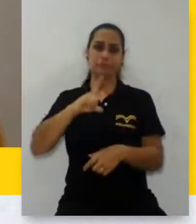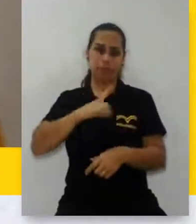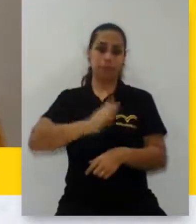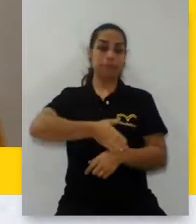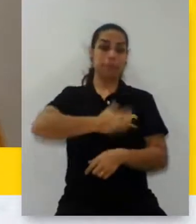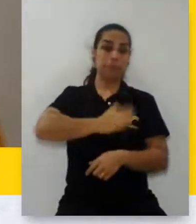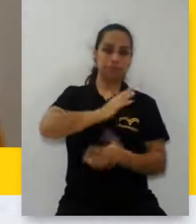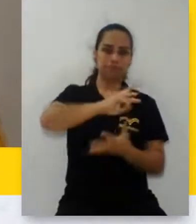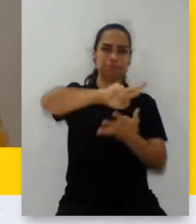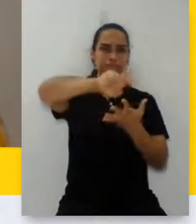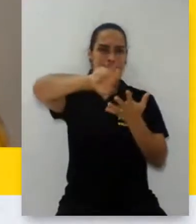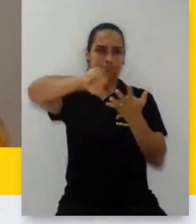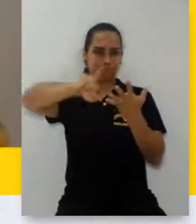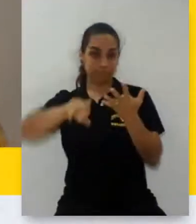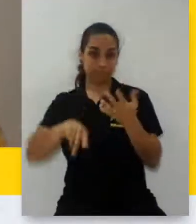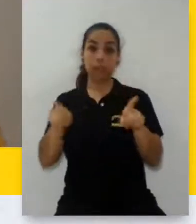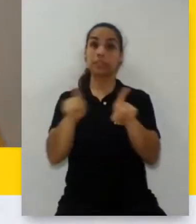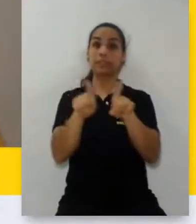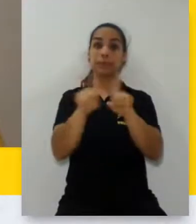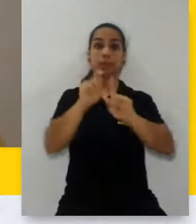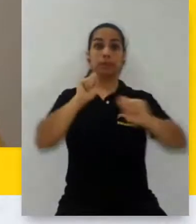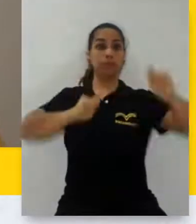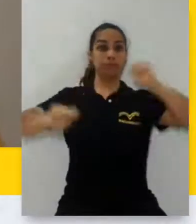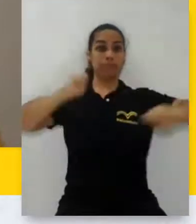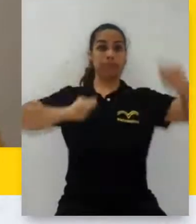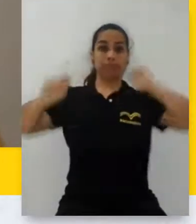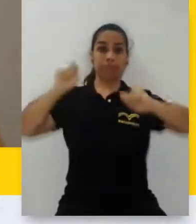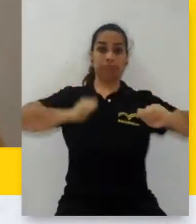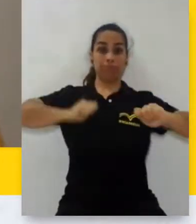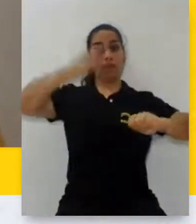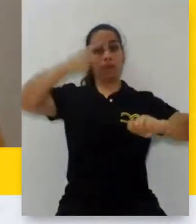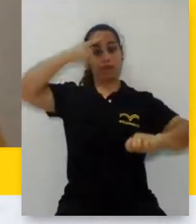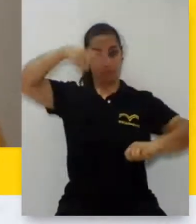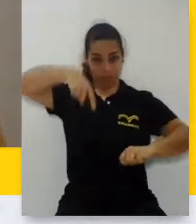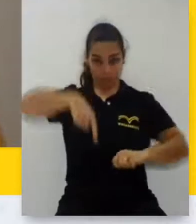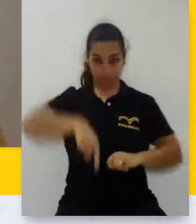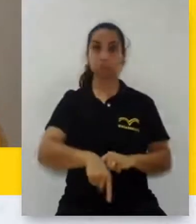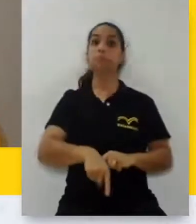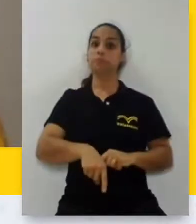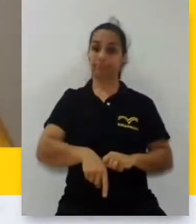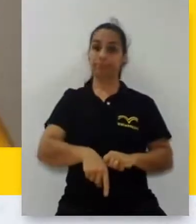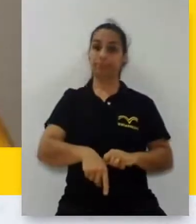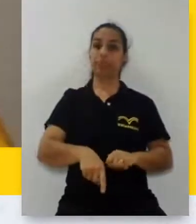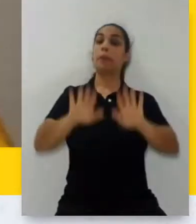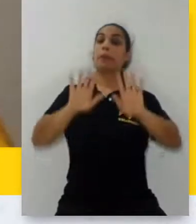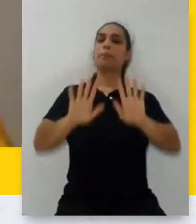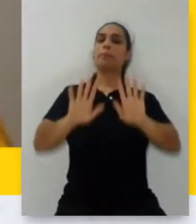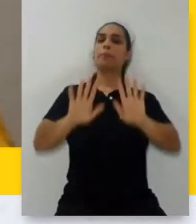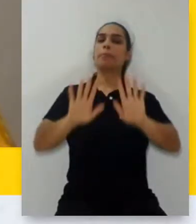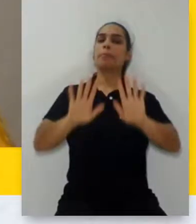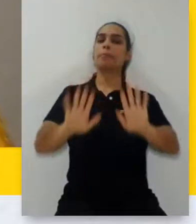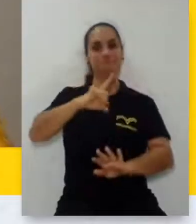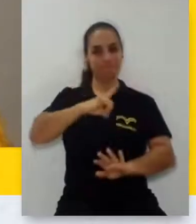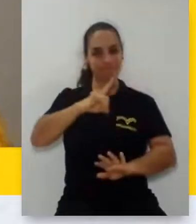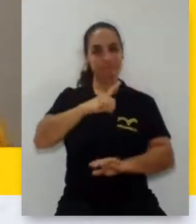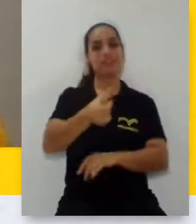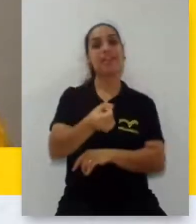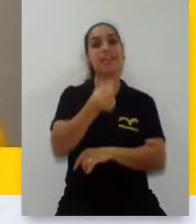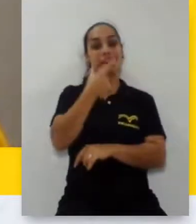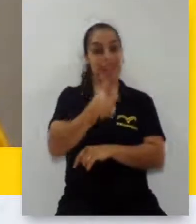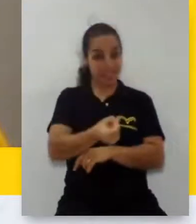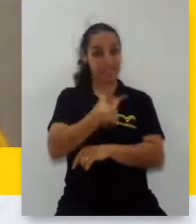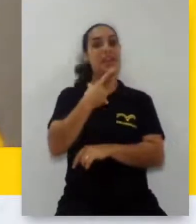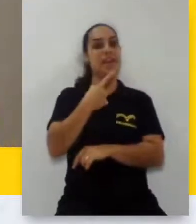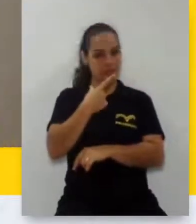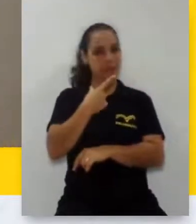ansiedade e a depressão. Porém, existe um remédio para este problema. E o melhor de tudo, ele é gratuito,